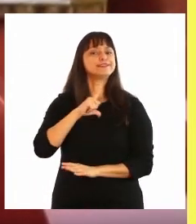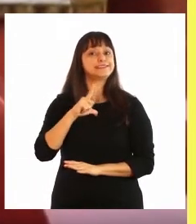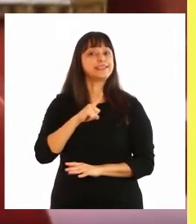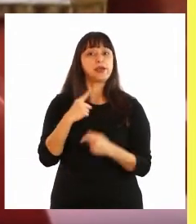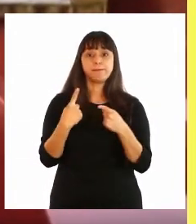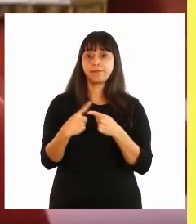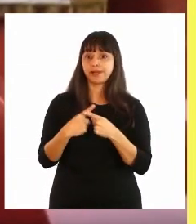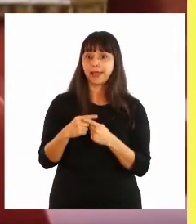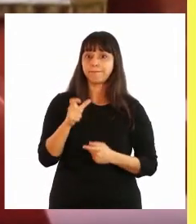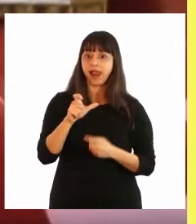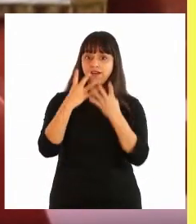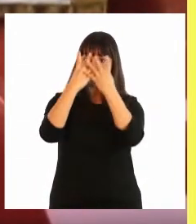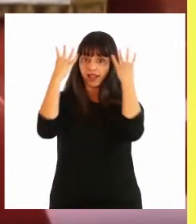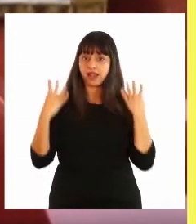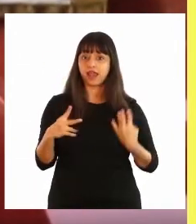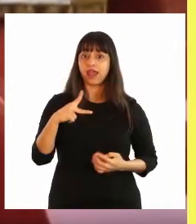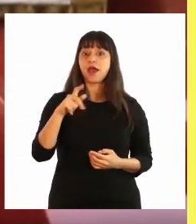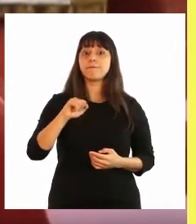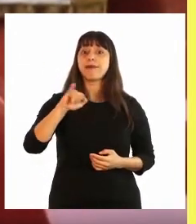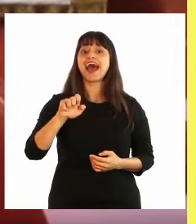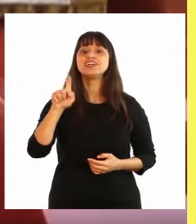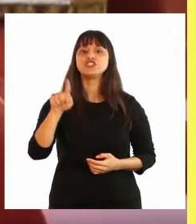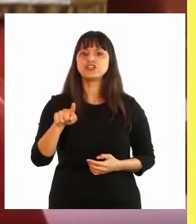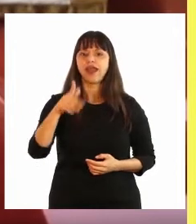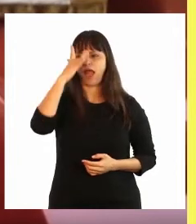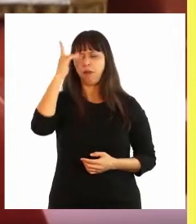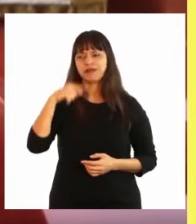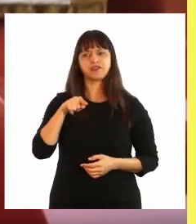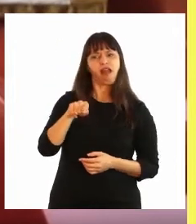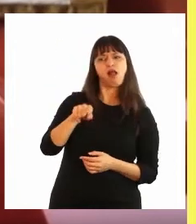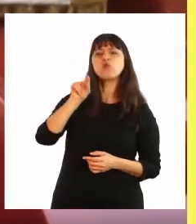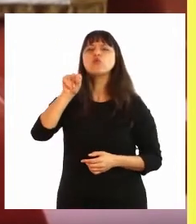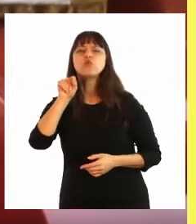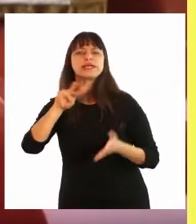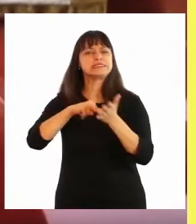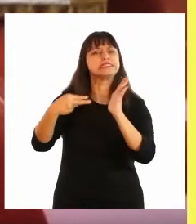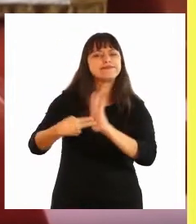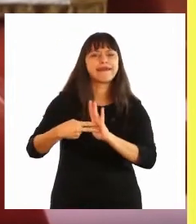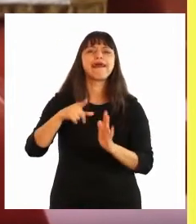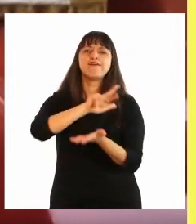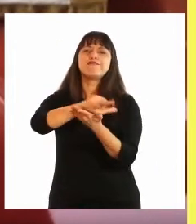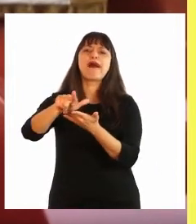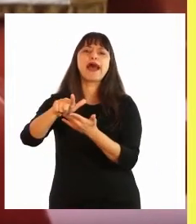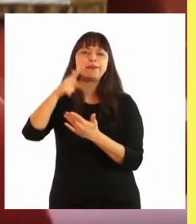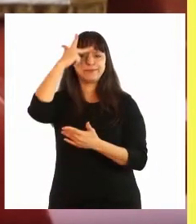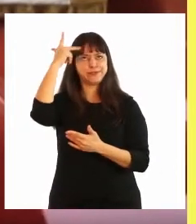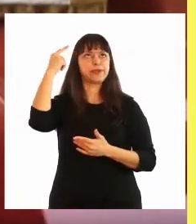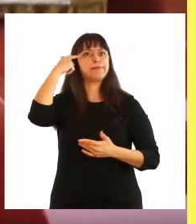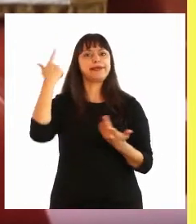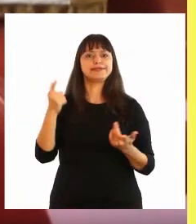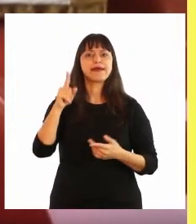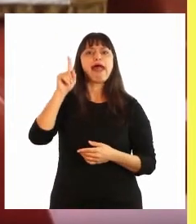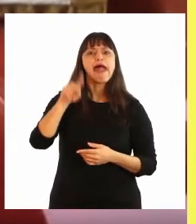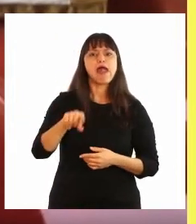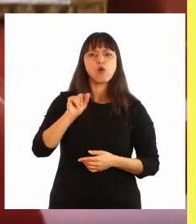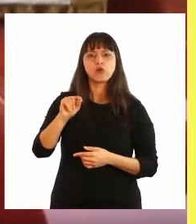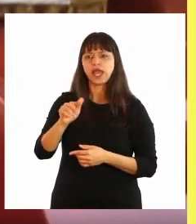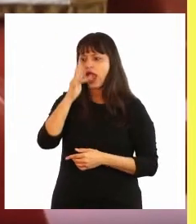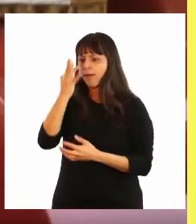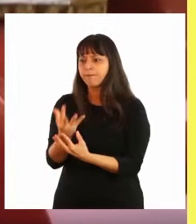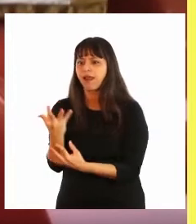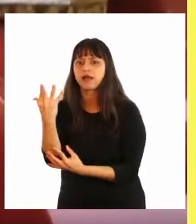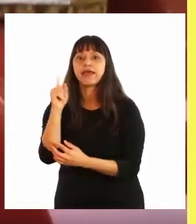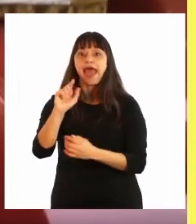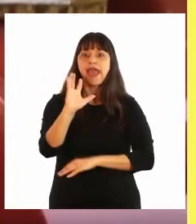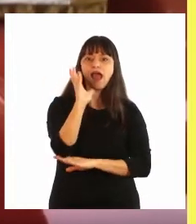pajé, pronto, né? Vem vários estereótipos do que seria um pajé. Mas um pajé pode ser uma planta, pode ser o jenipapo, é